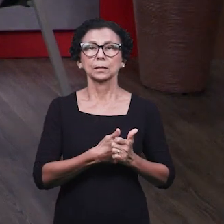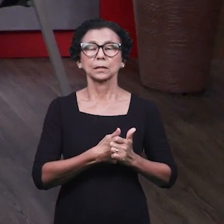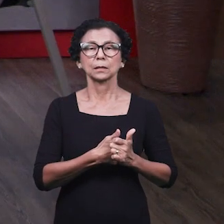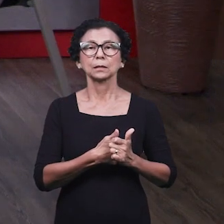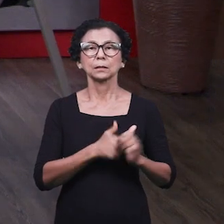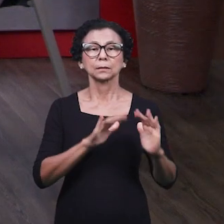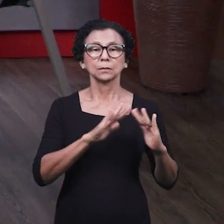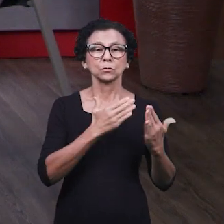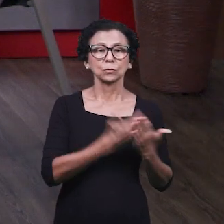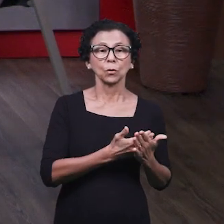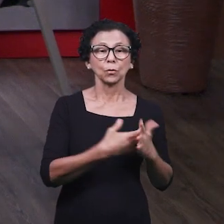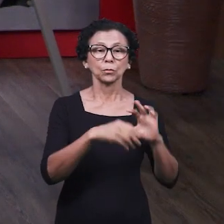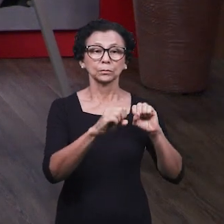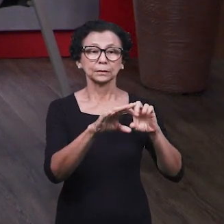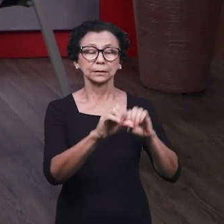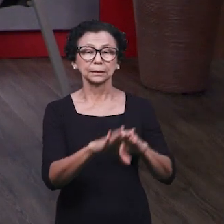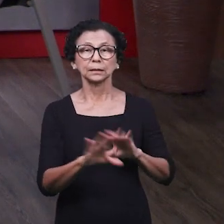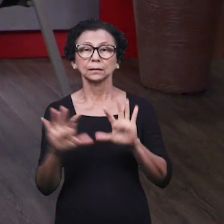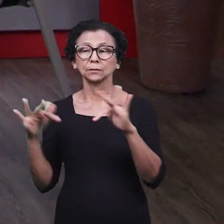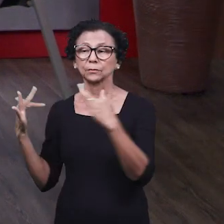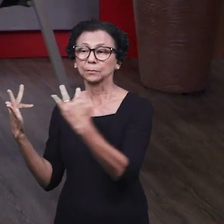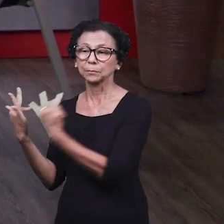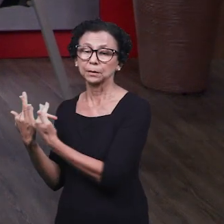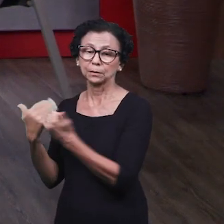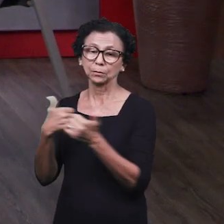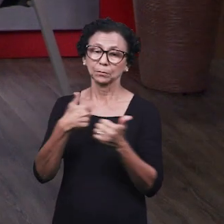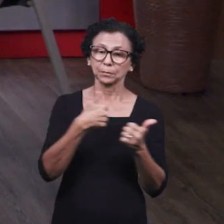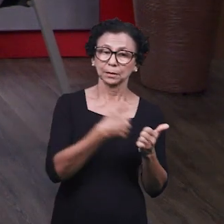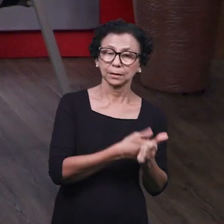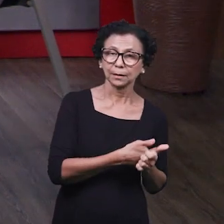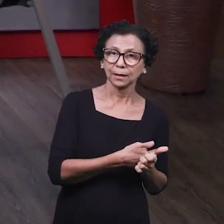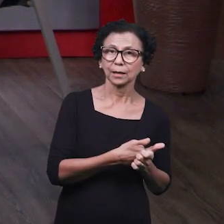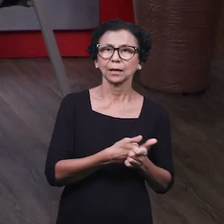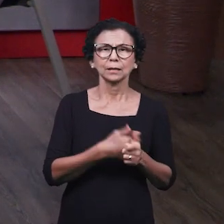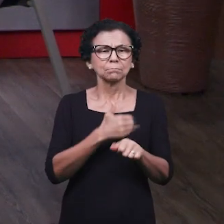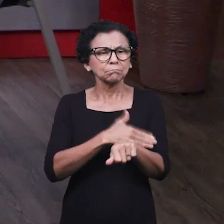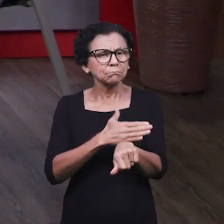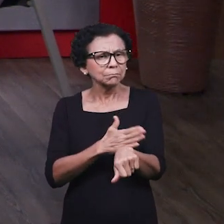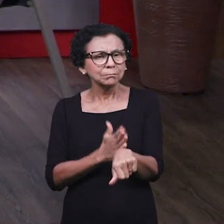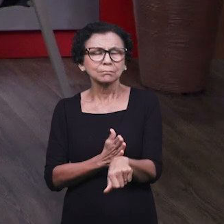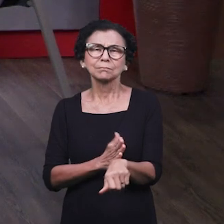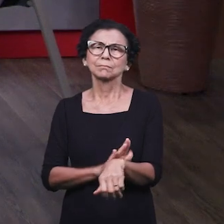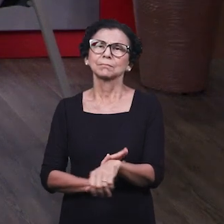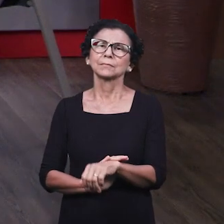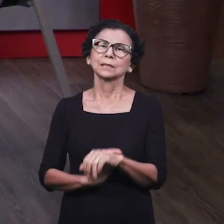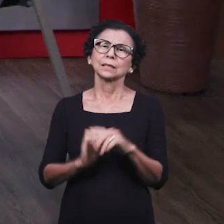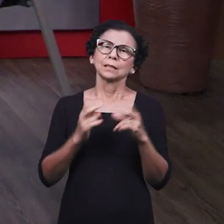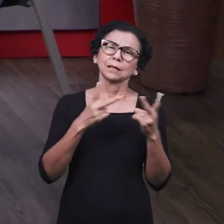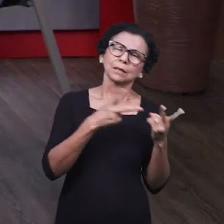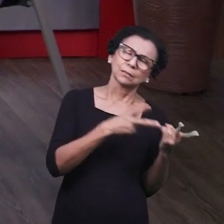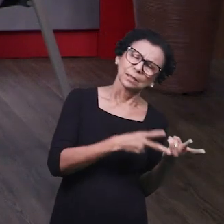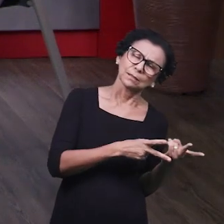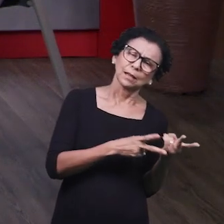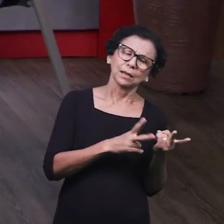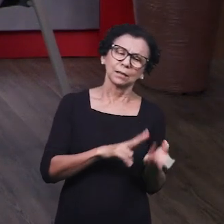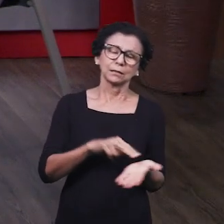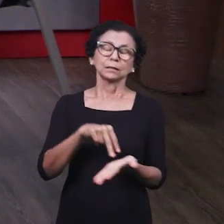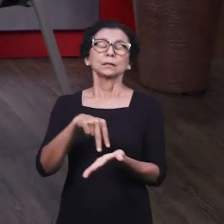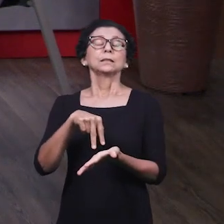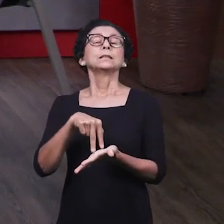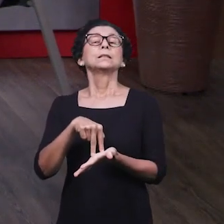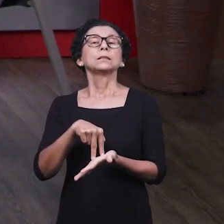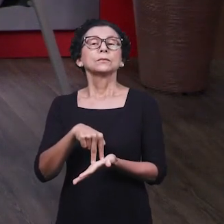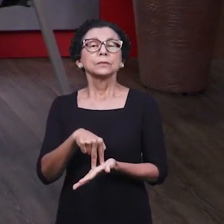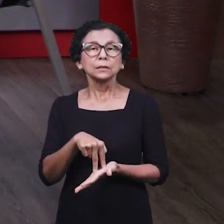se desenvolve família e família na escola é a todo momento, ao deitar, ao levantar, né? Quando que eu